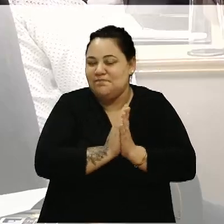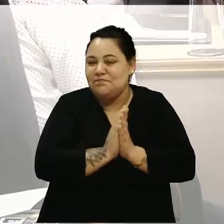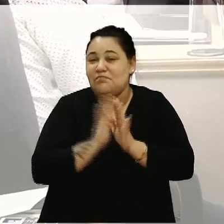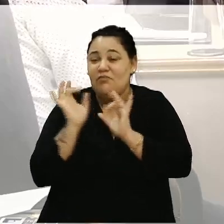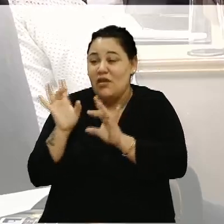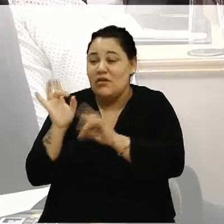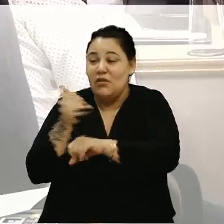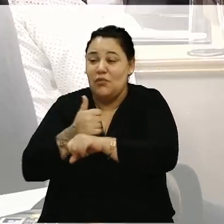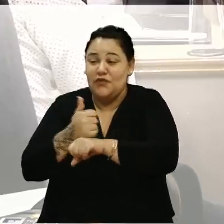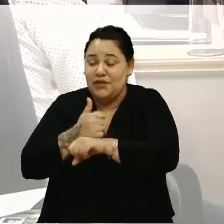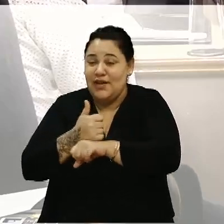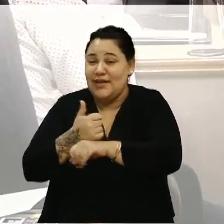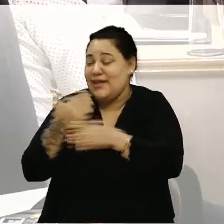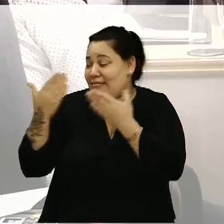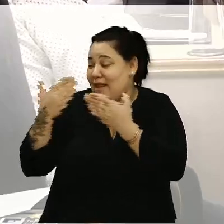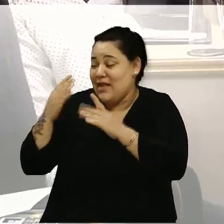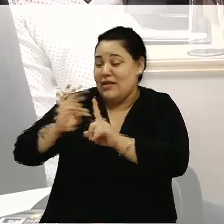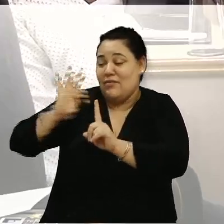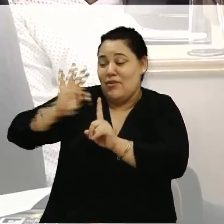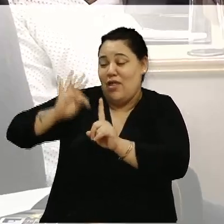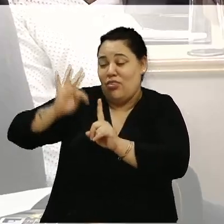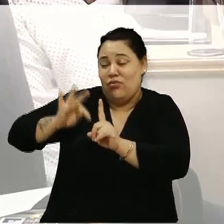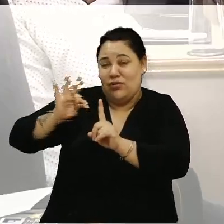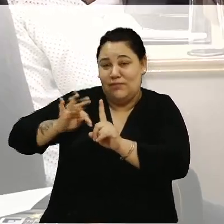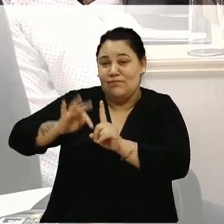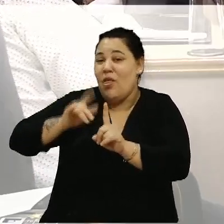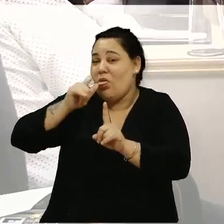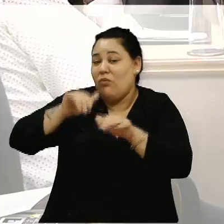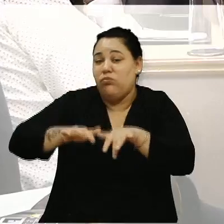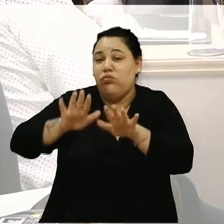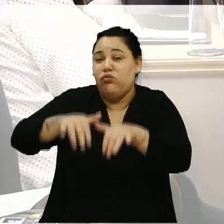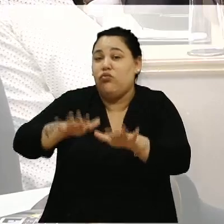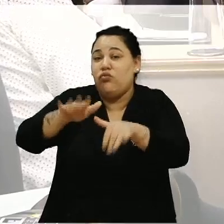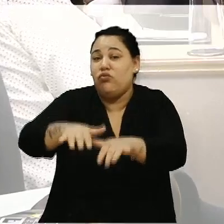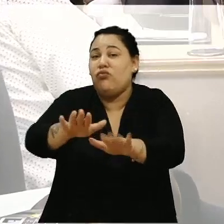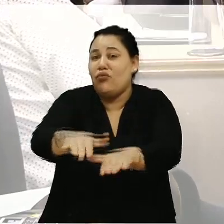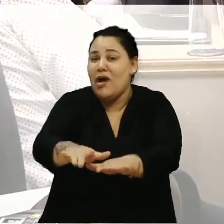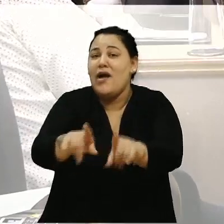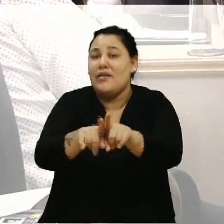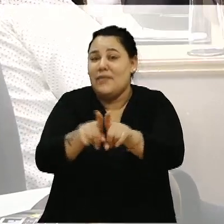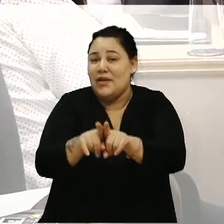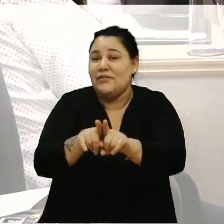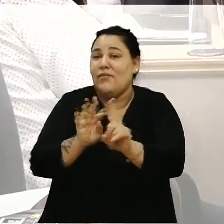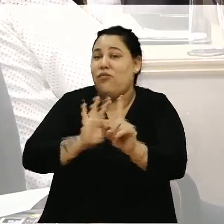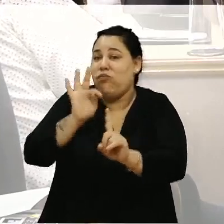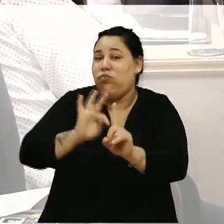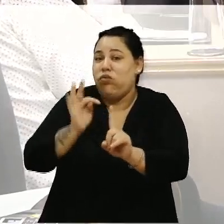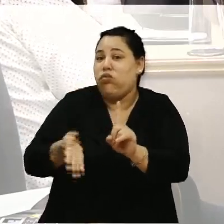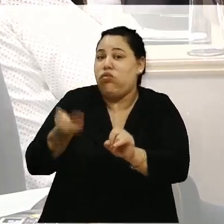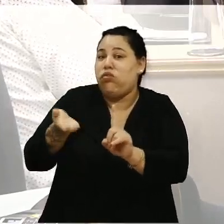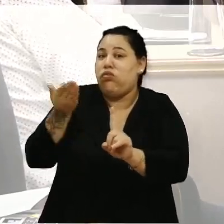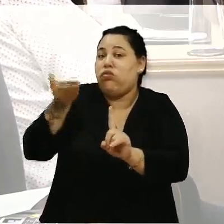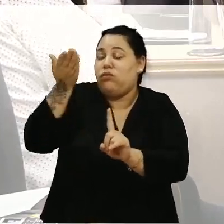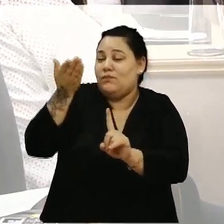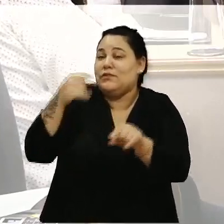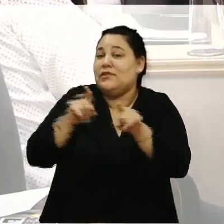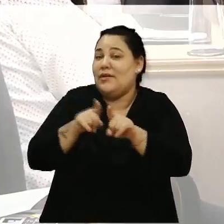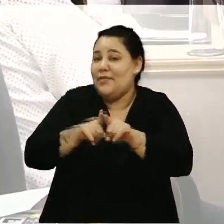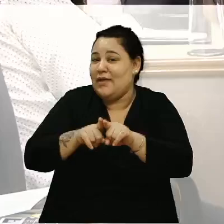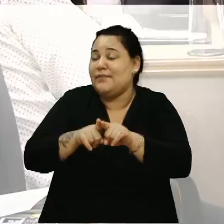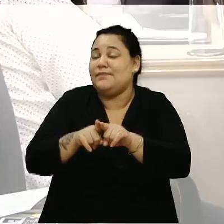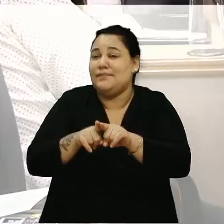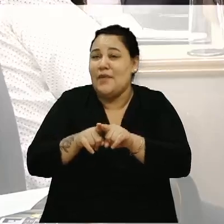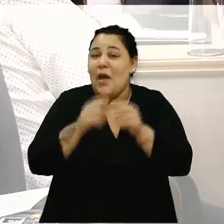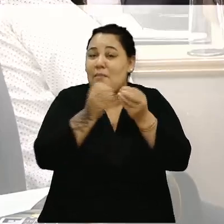temperatura dos oceanos quanto dos continentes se encontram mais altas que o normal e que intensifica os